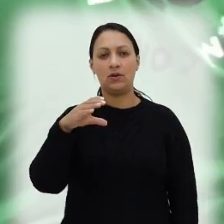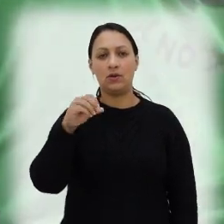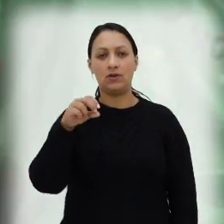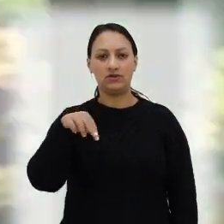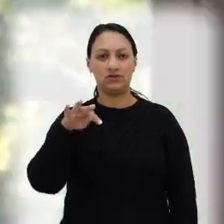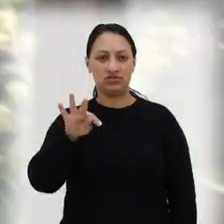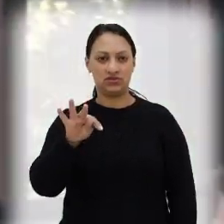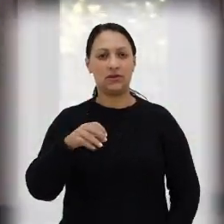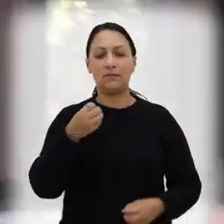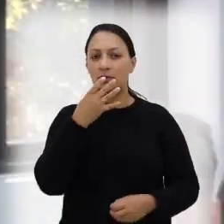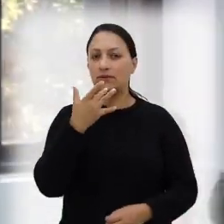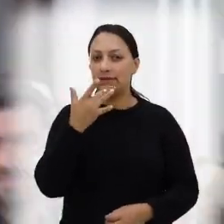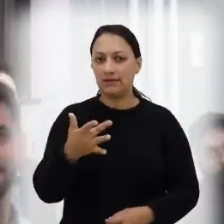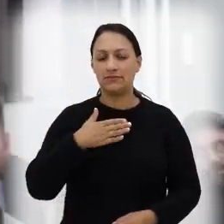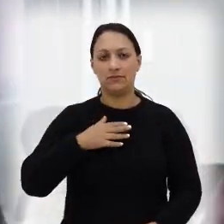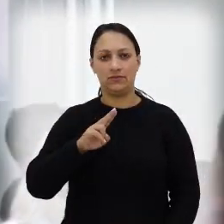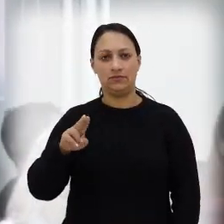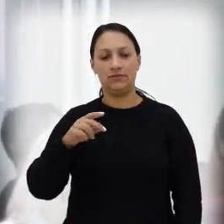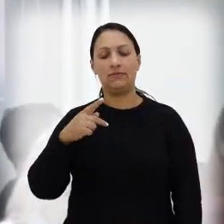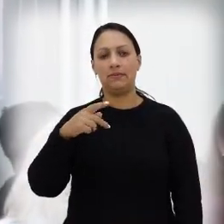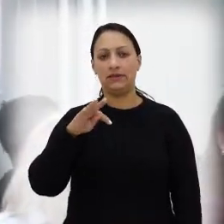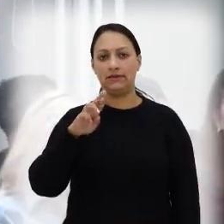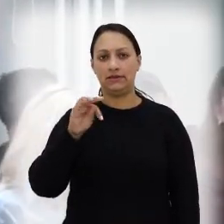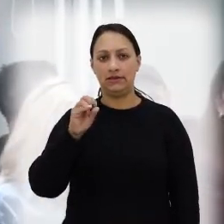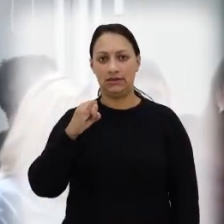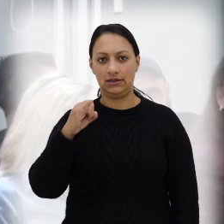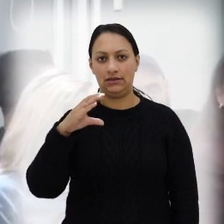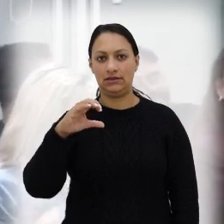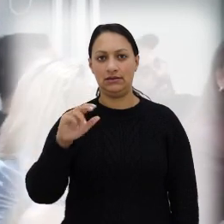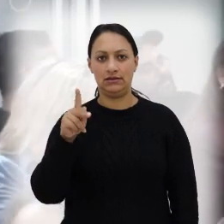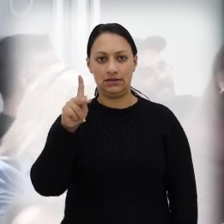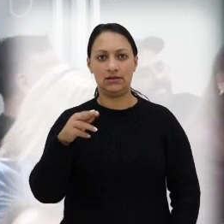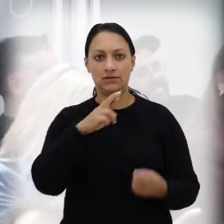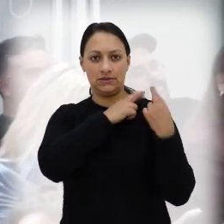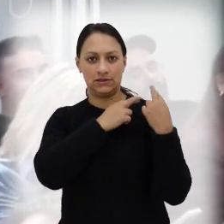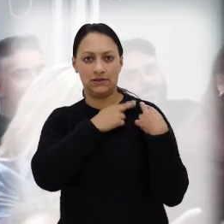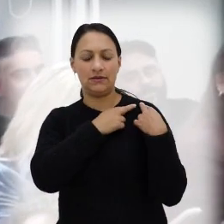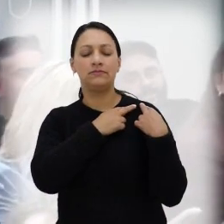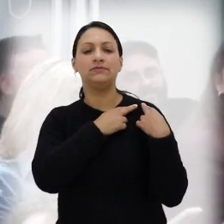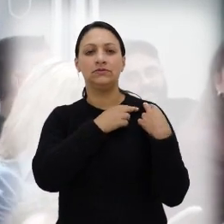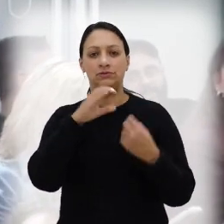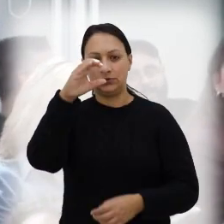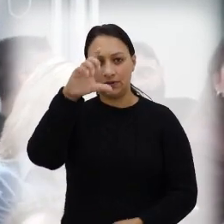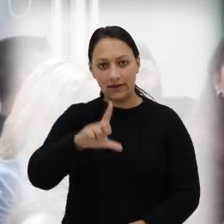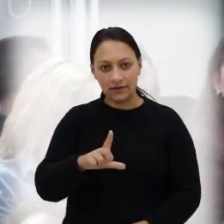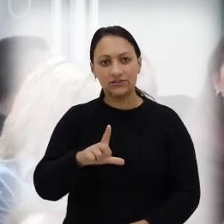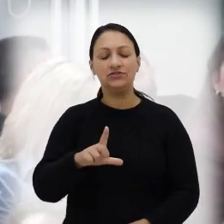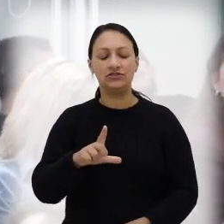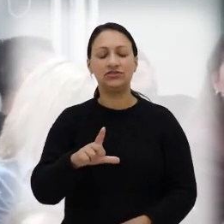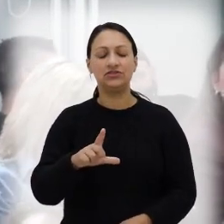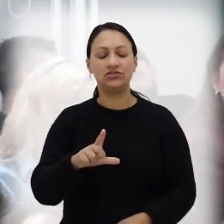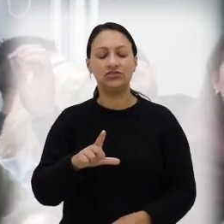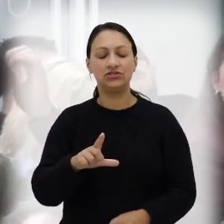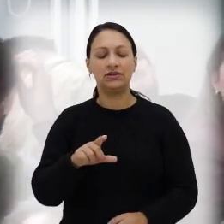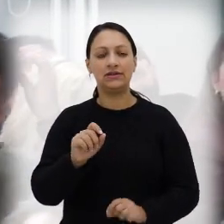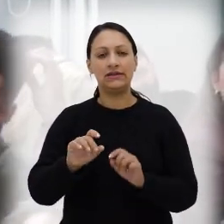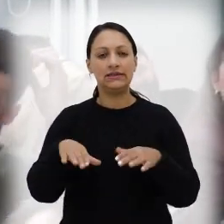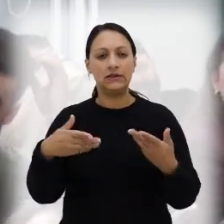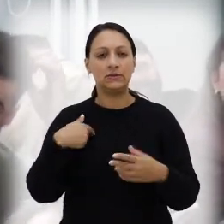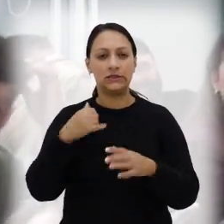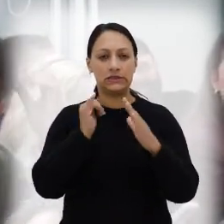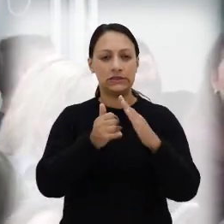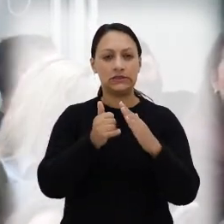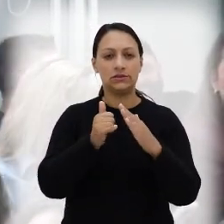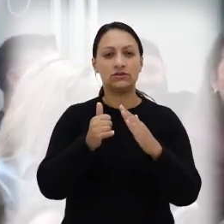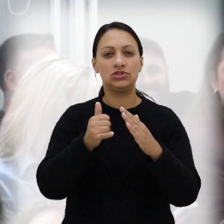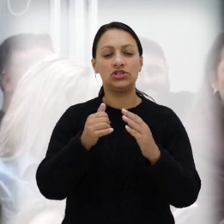Obrigado. Boa tarde, meu nome é Patrick. Eu sou responsável pelo sucesso do cliente na FarmConte. Nós somos uma startup de Santa Maria